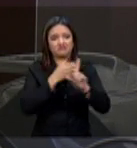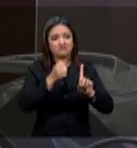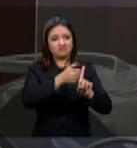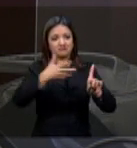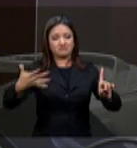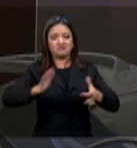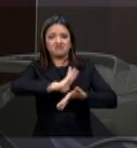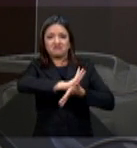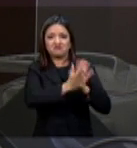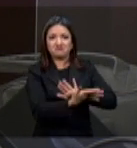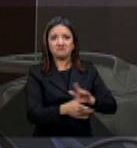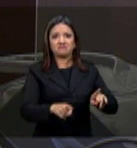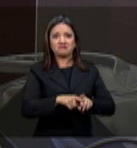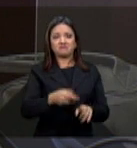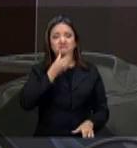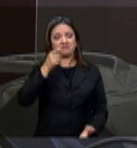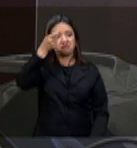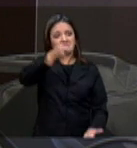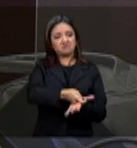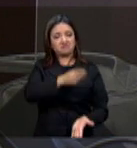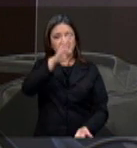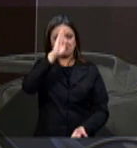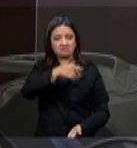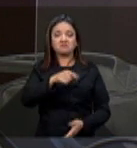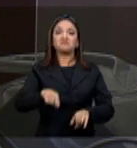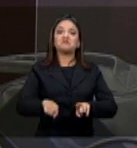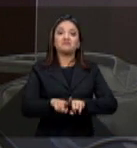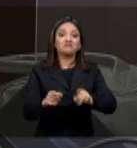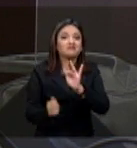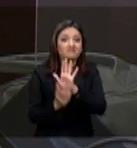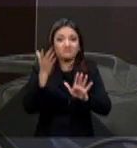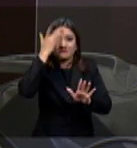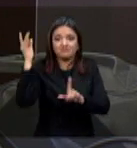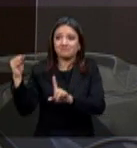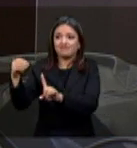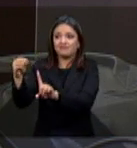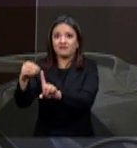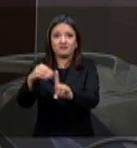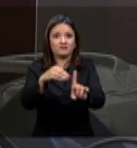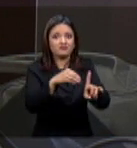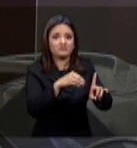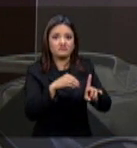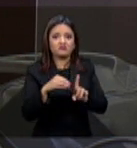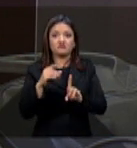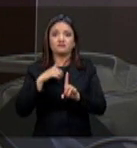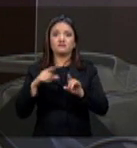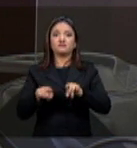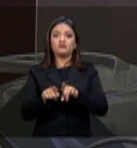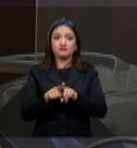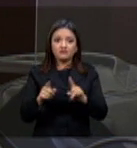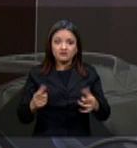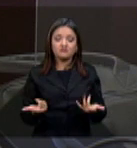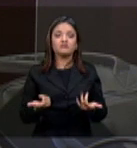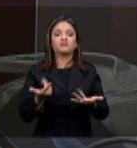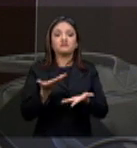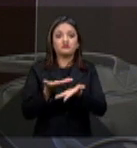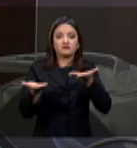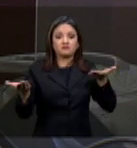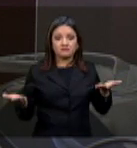o machismo colocam milhões de pessoas em uma situação de vulnerabilidade extrema e esgotam seus recursos